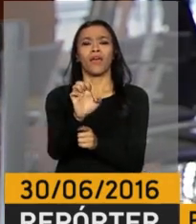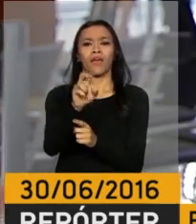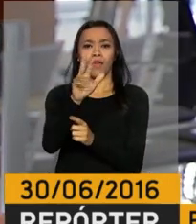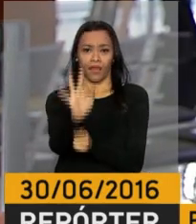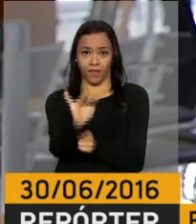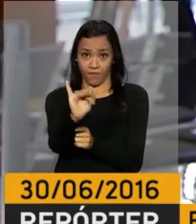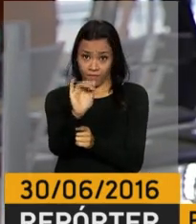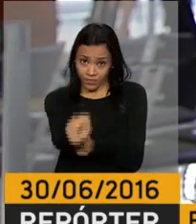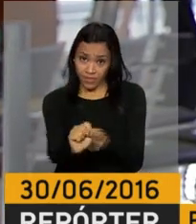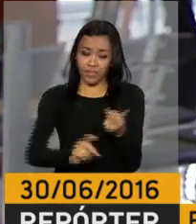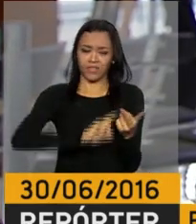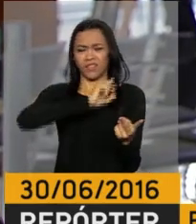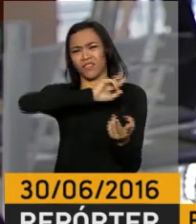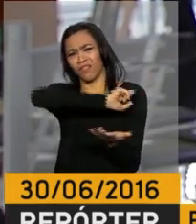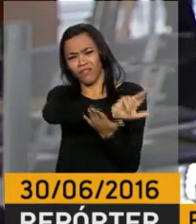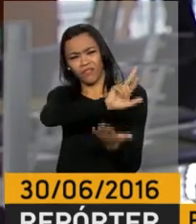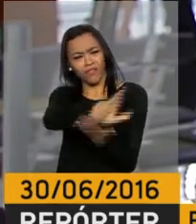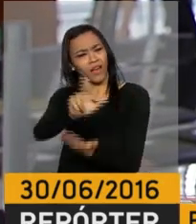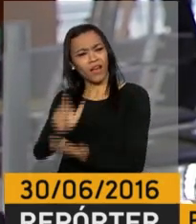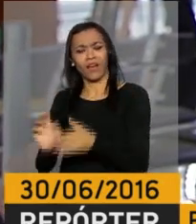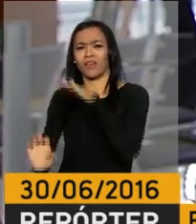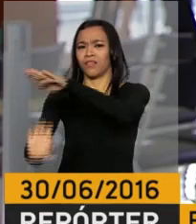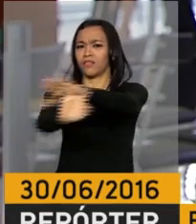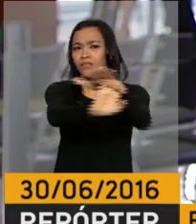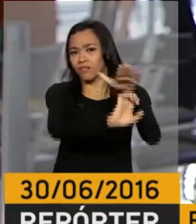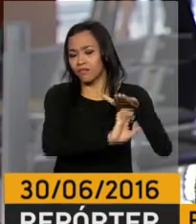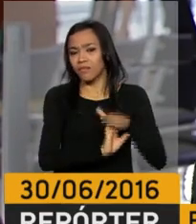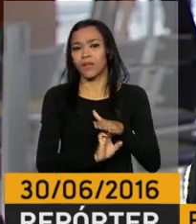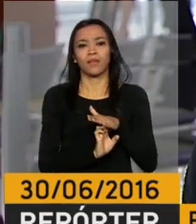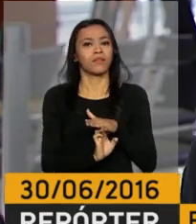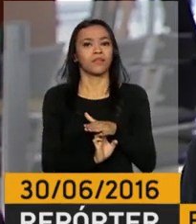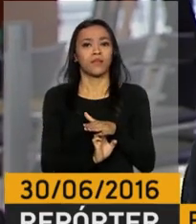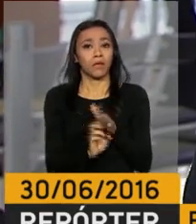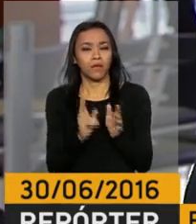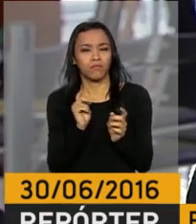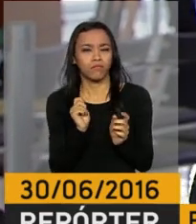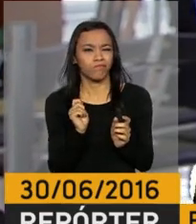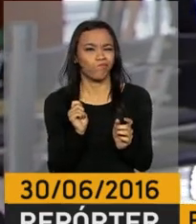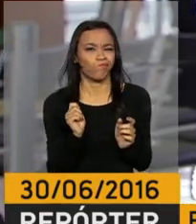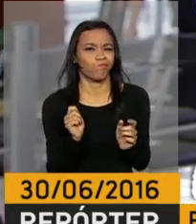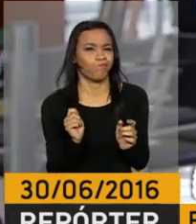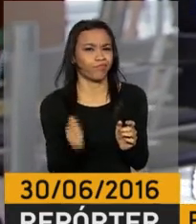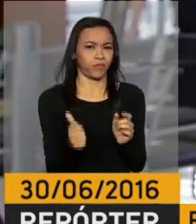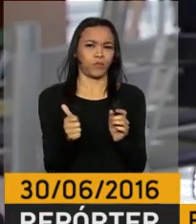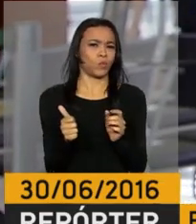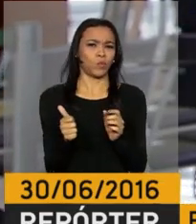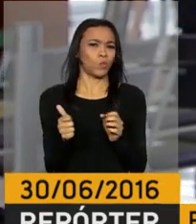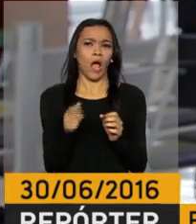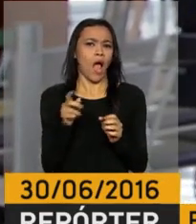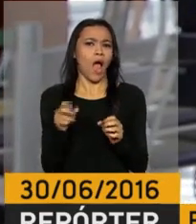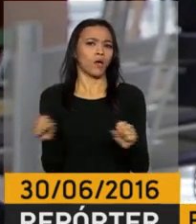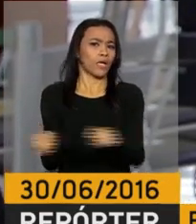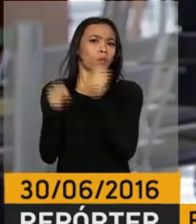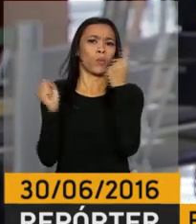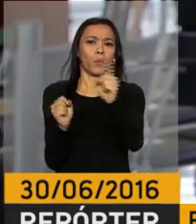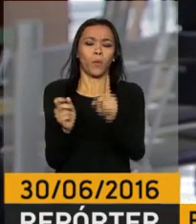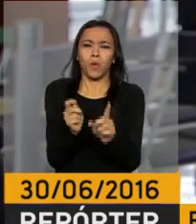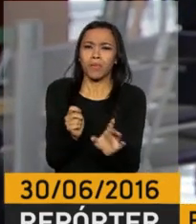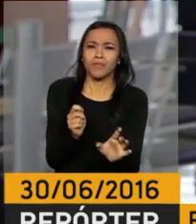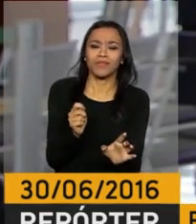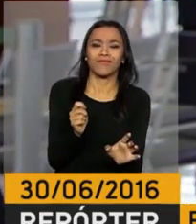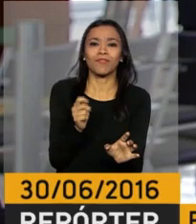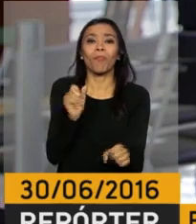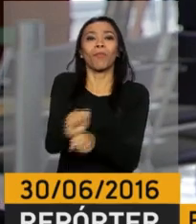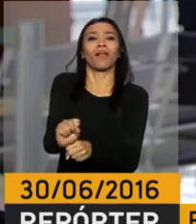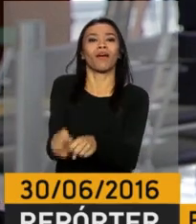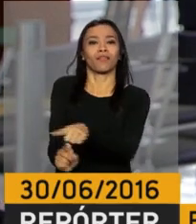sem em estado de não não de de de Valência Mas é em estado de necessidade de retomar os seus investimentos